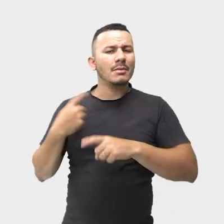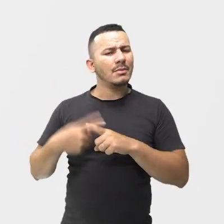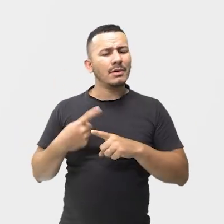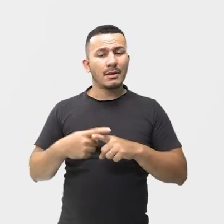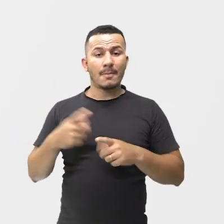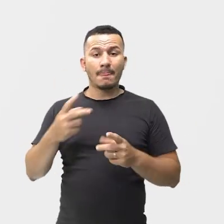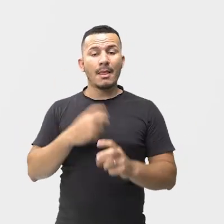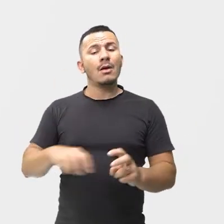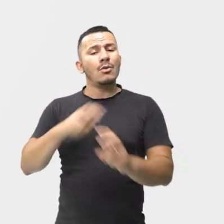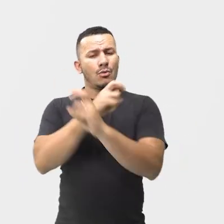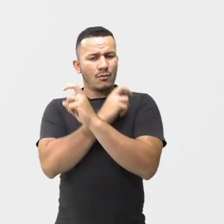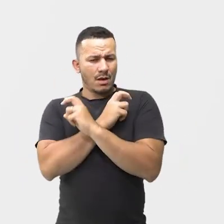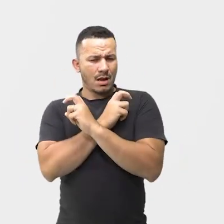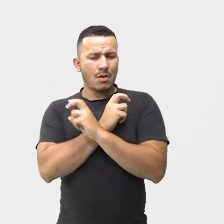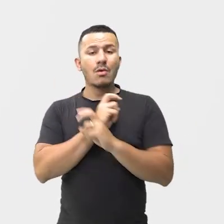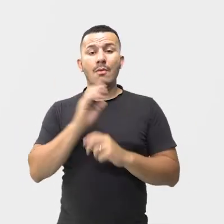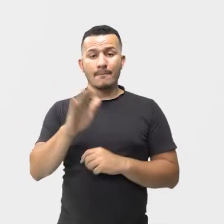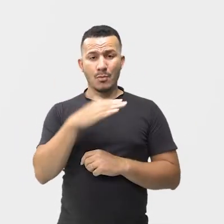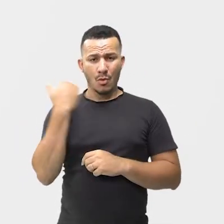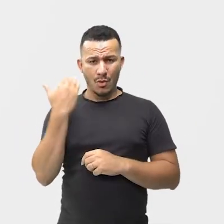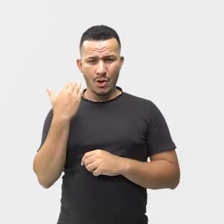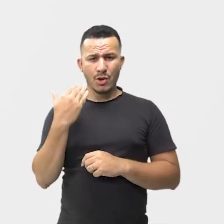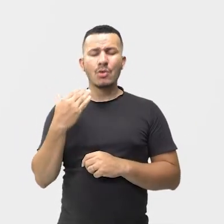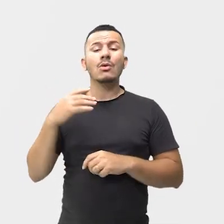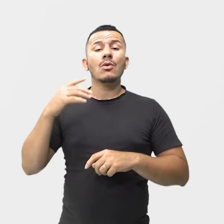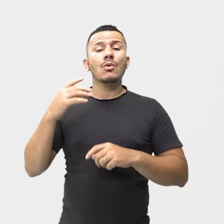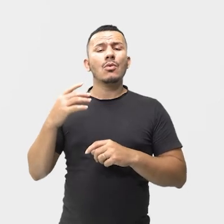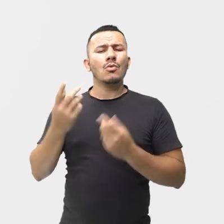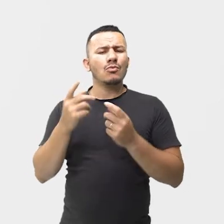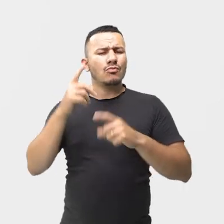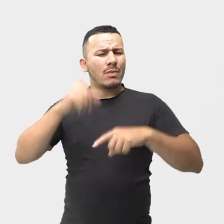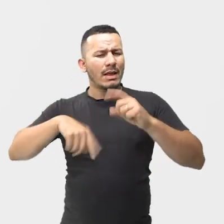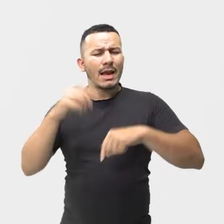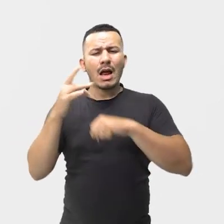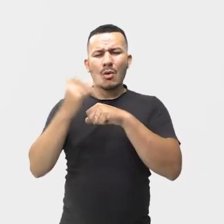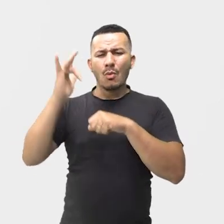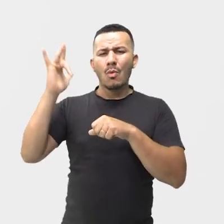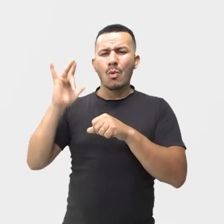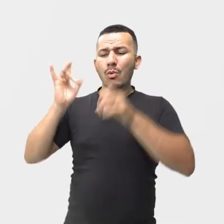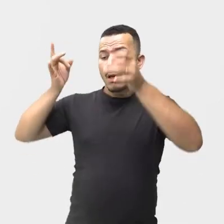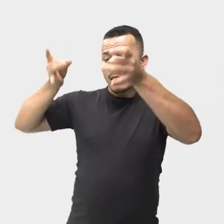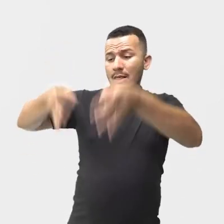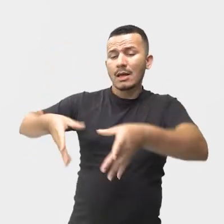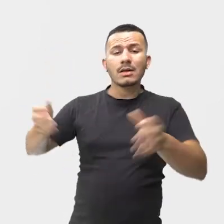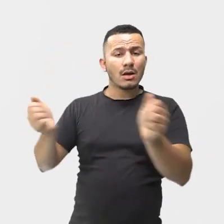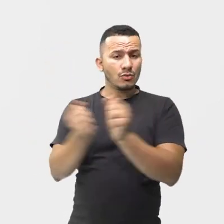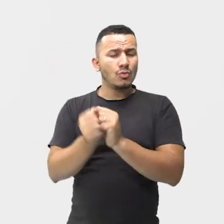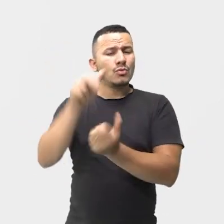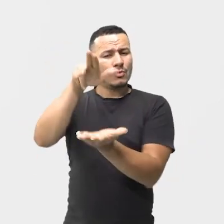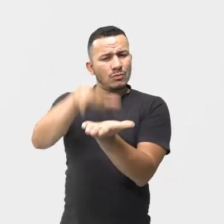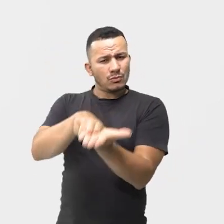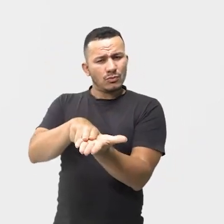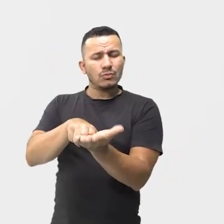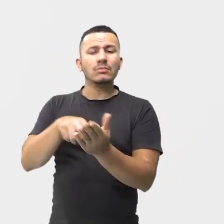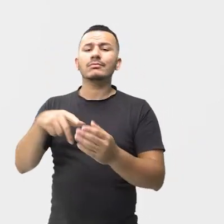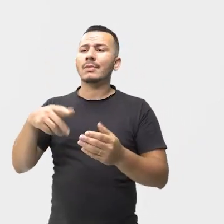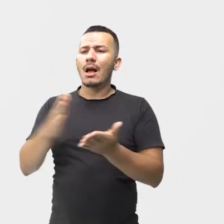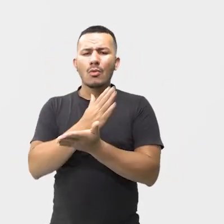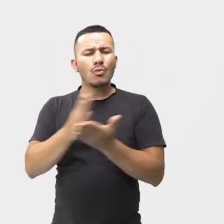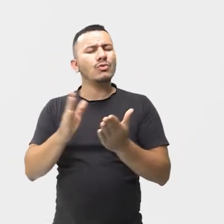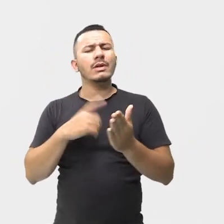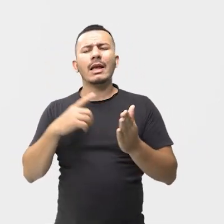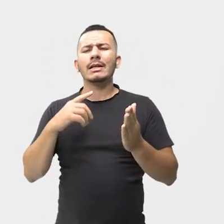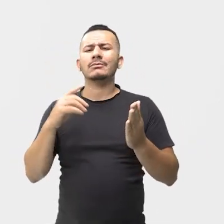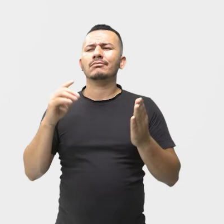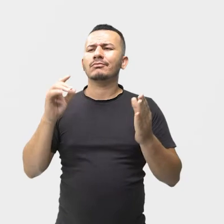porque quando o faraó ele morria, ele levava toda a fortuna. Então, havia templos todo em ouro,